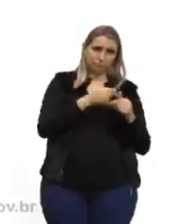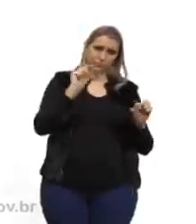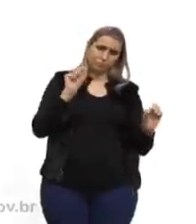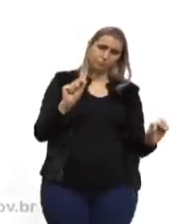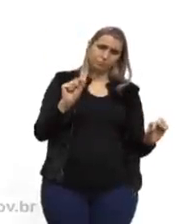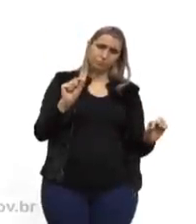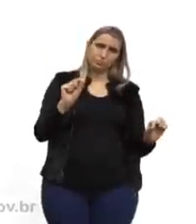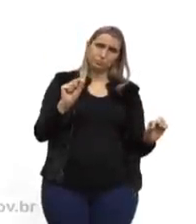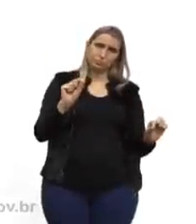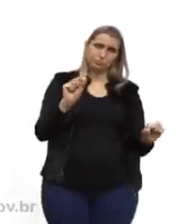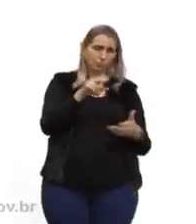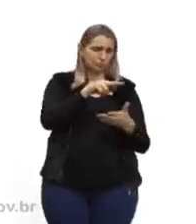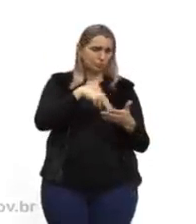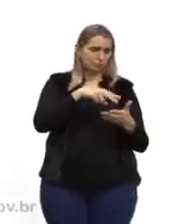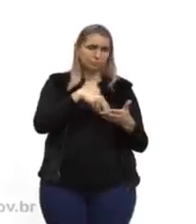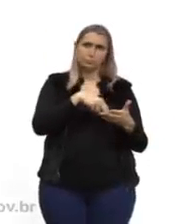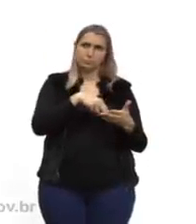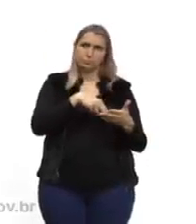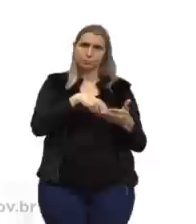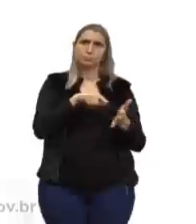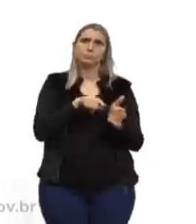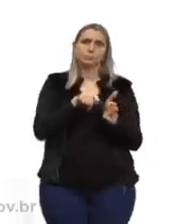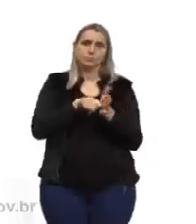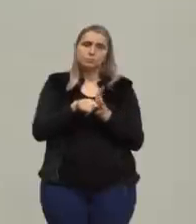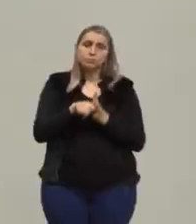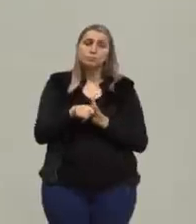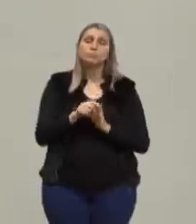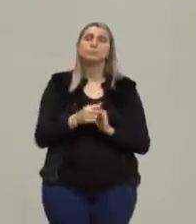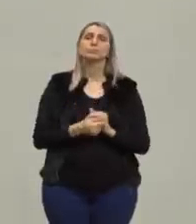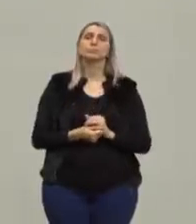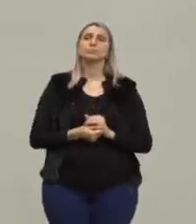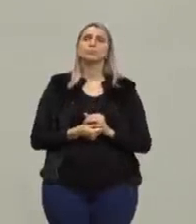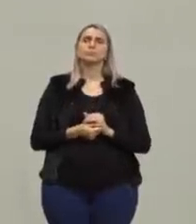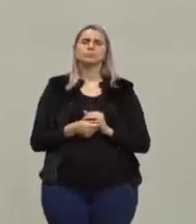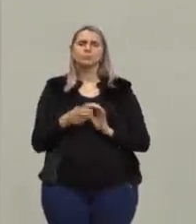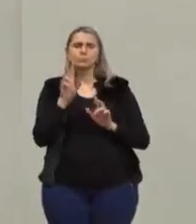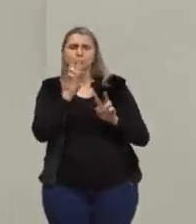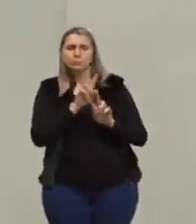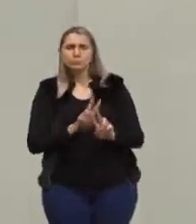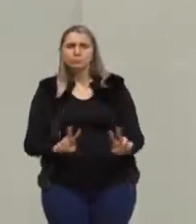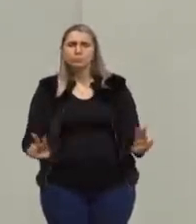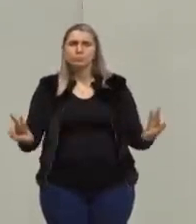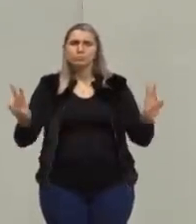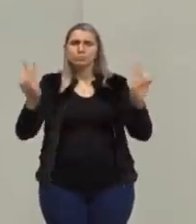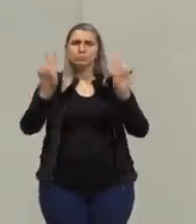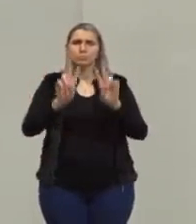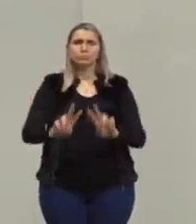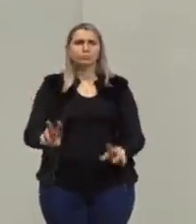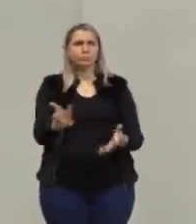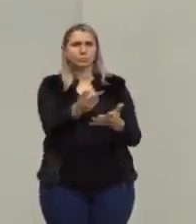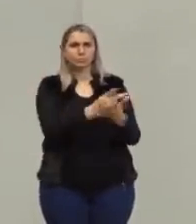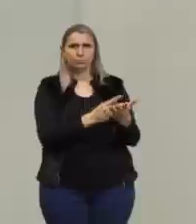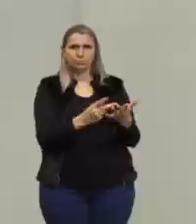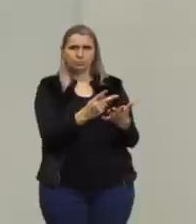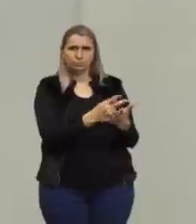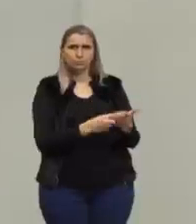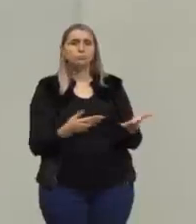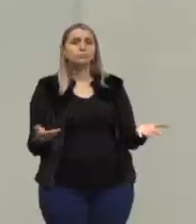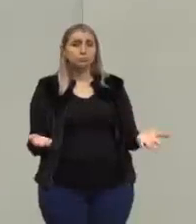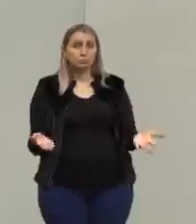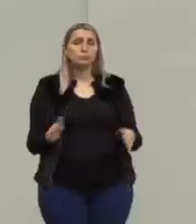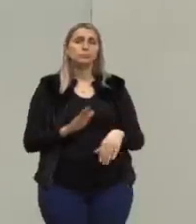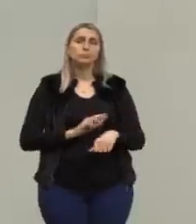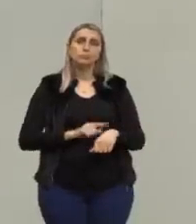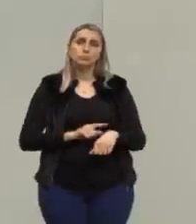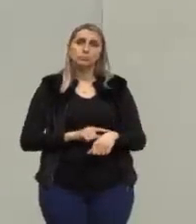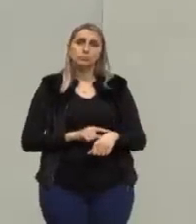Nós fizemos a leitura do enunciado, né, e nós visualizamos essa situação. Nesse momento,